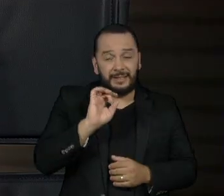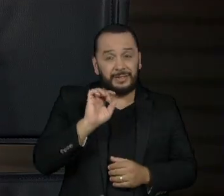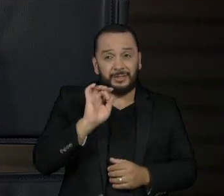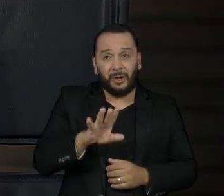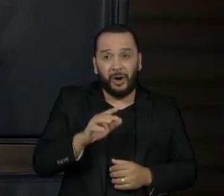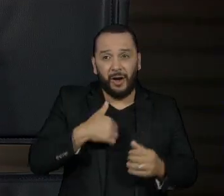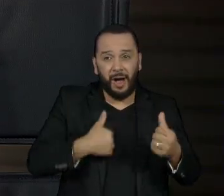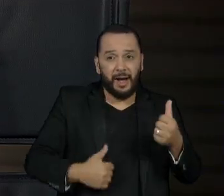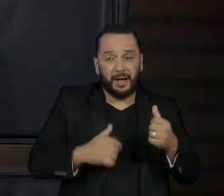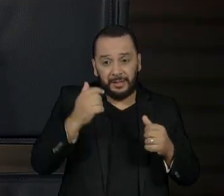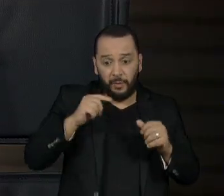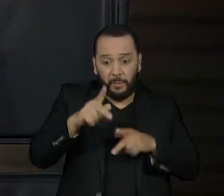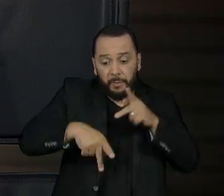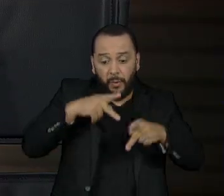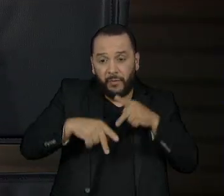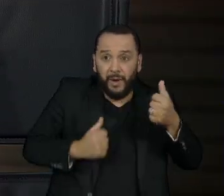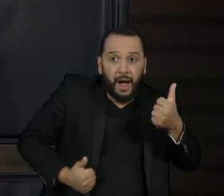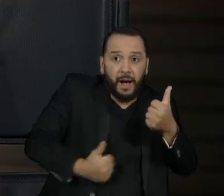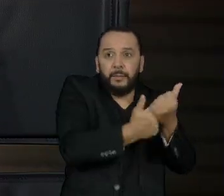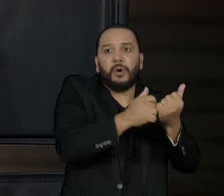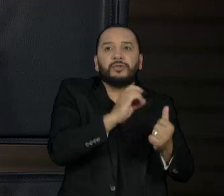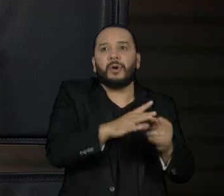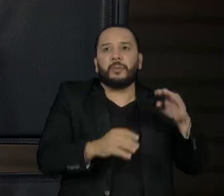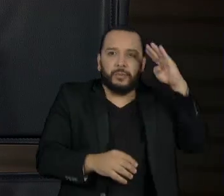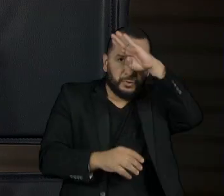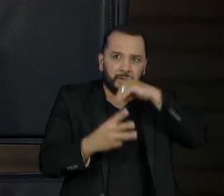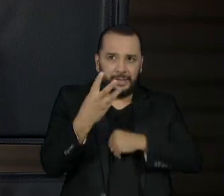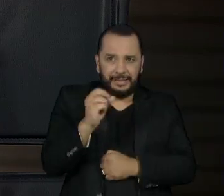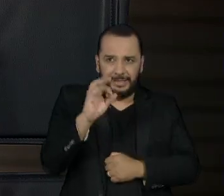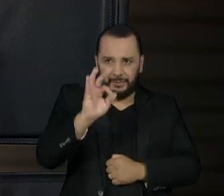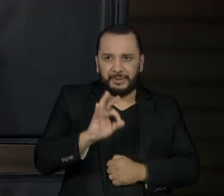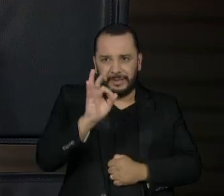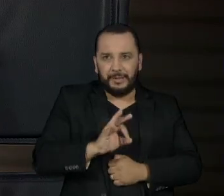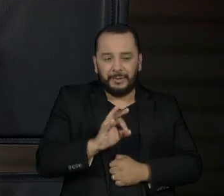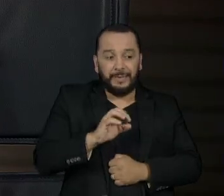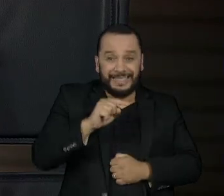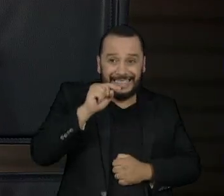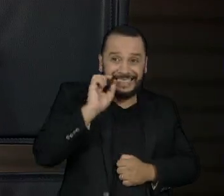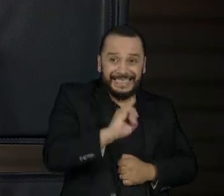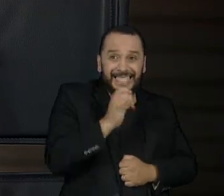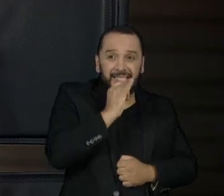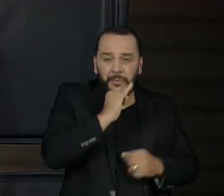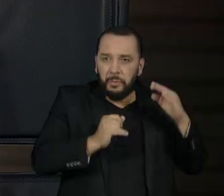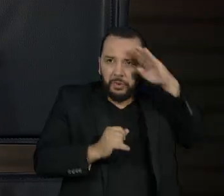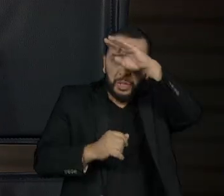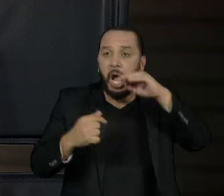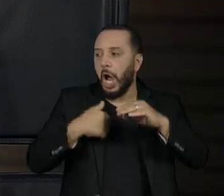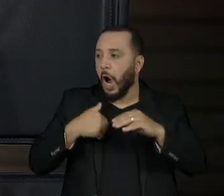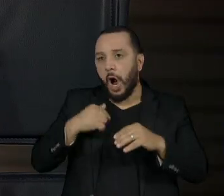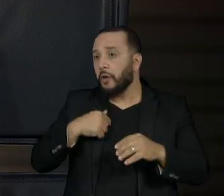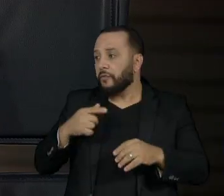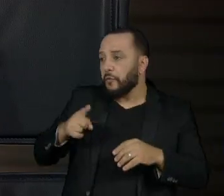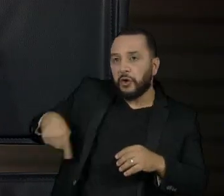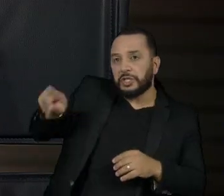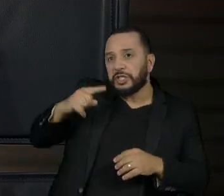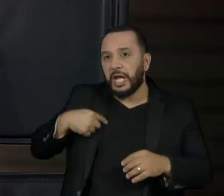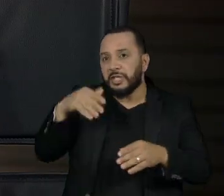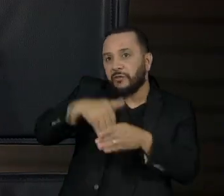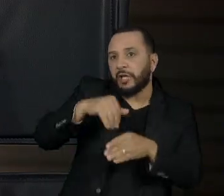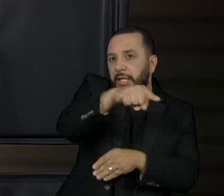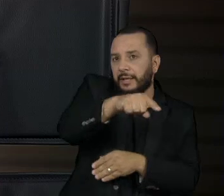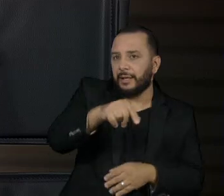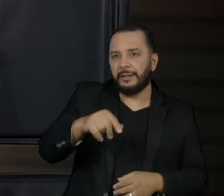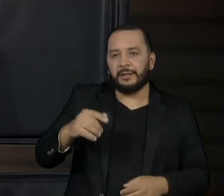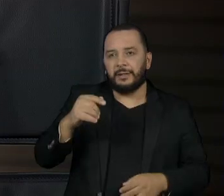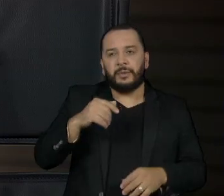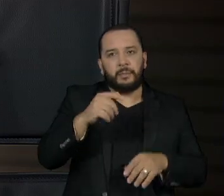né? E não é uma questão de um projeto de governo ou de ideologias ou de um programa que aí se estenderia para outros candidatos. Então,